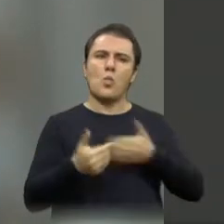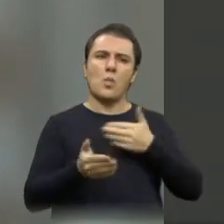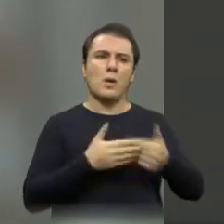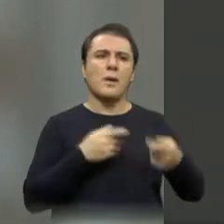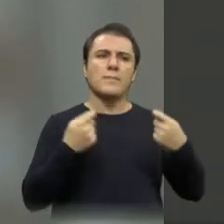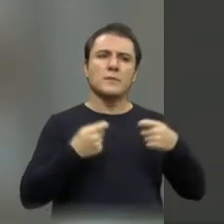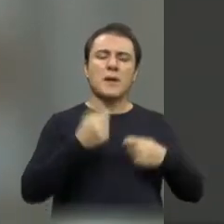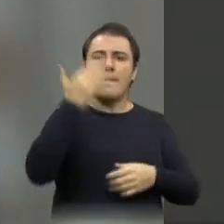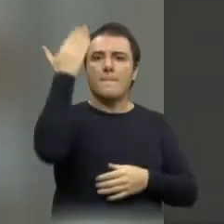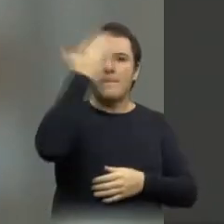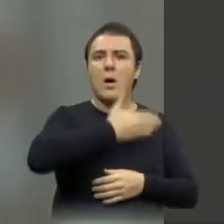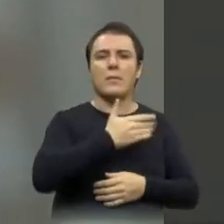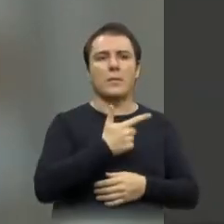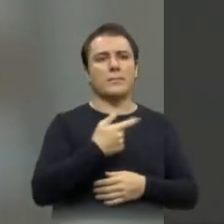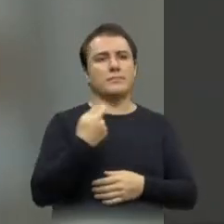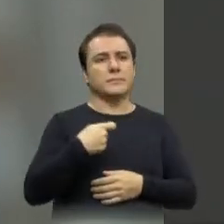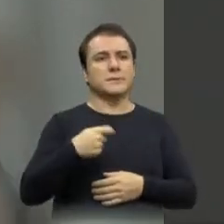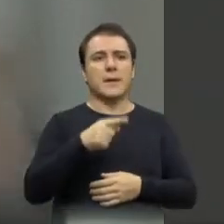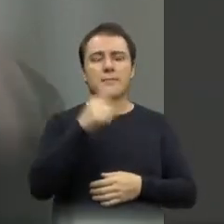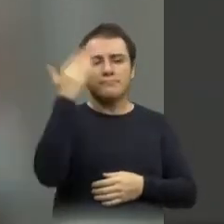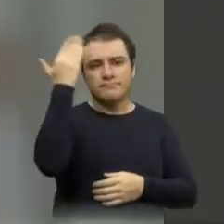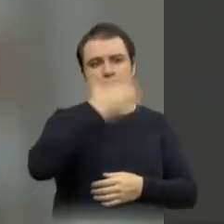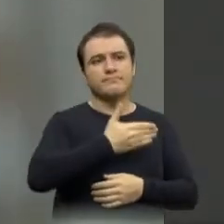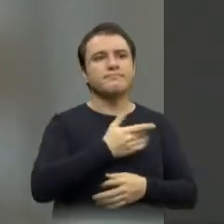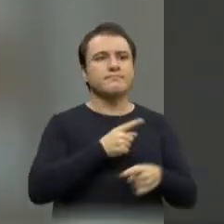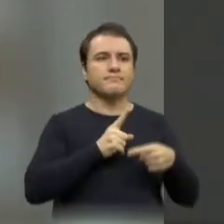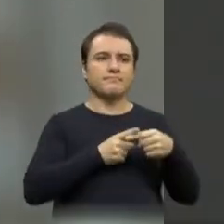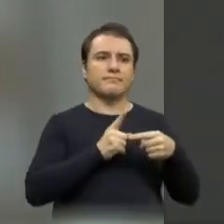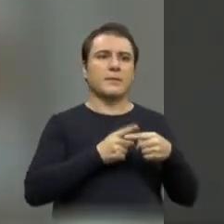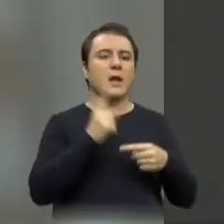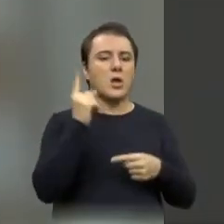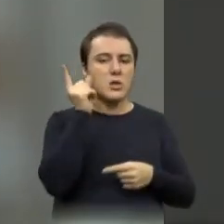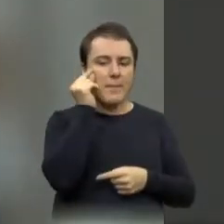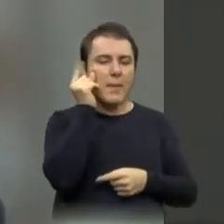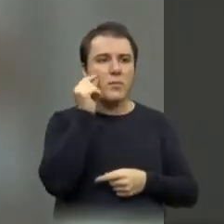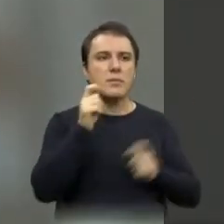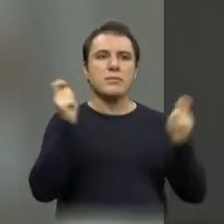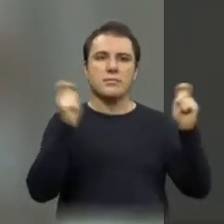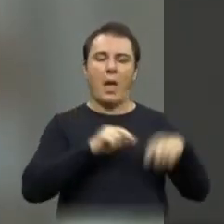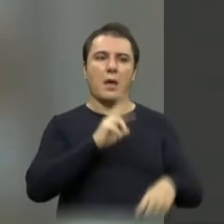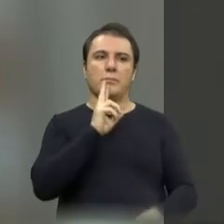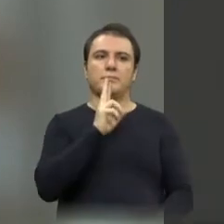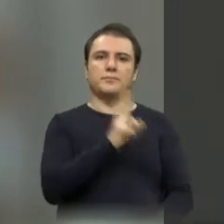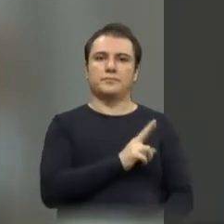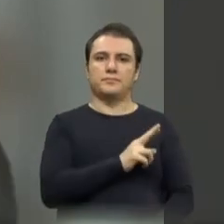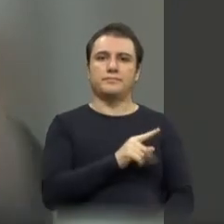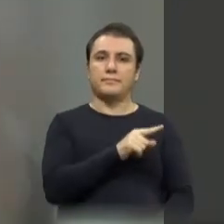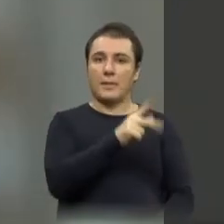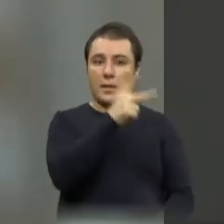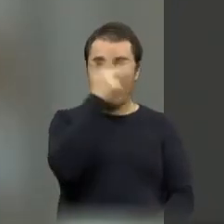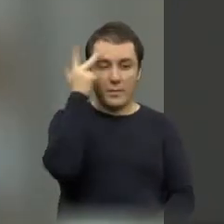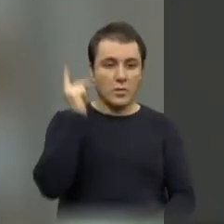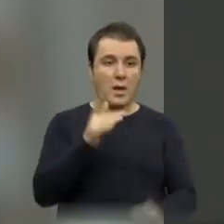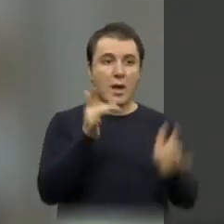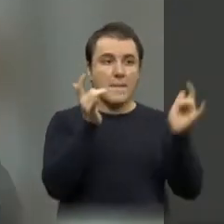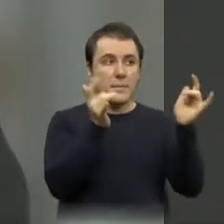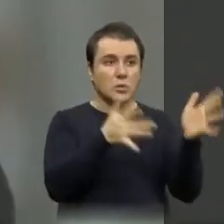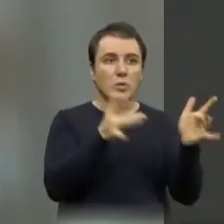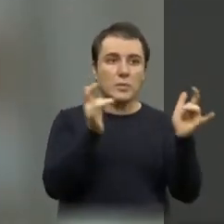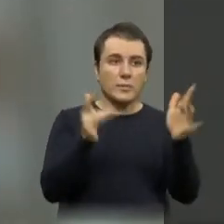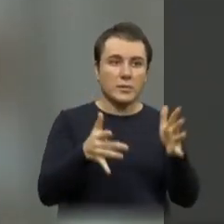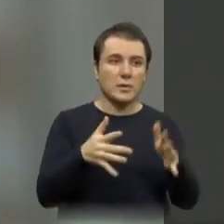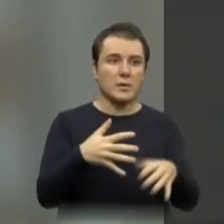ser comprovada, gerem provas, porque sabemos que dá resultado. E essas pessoas que abandonaram seus animais de